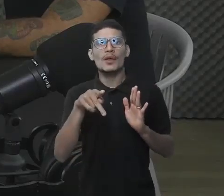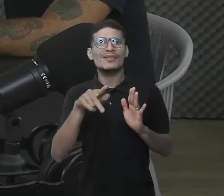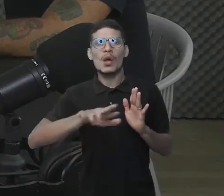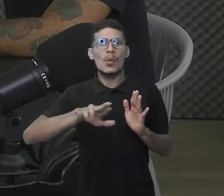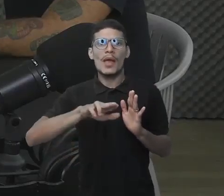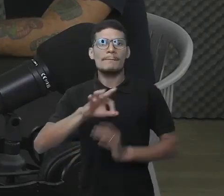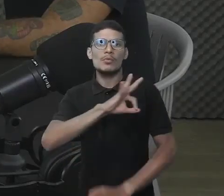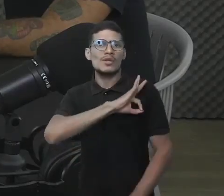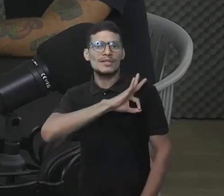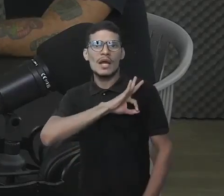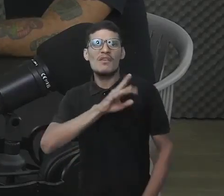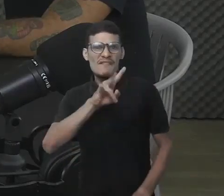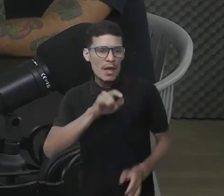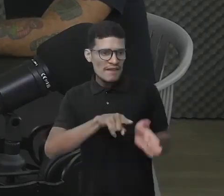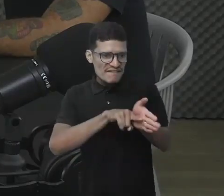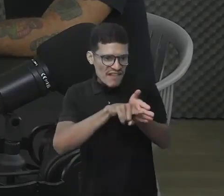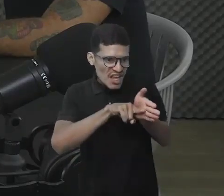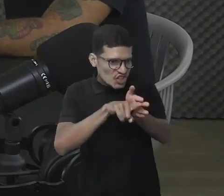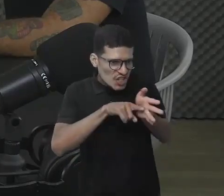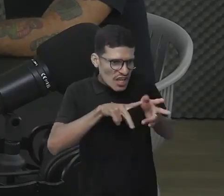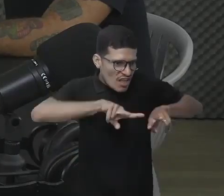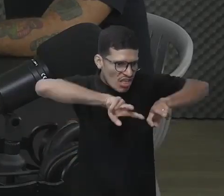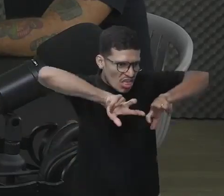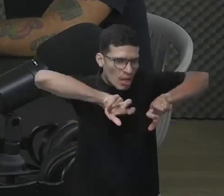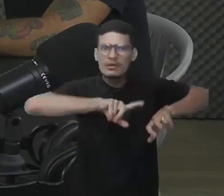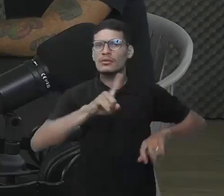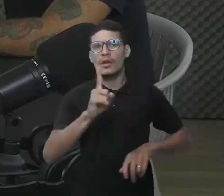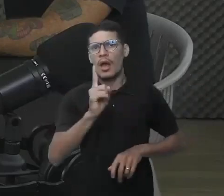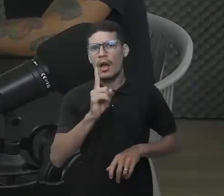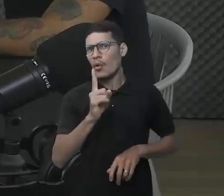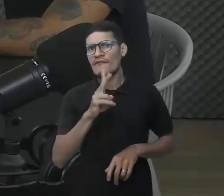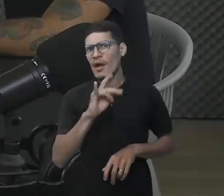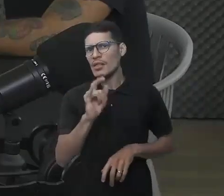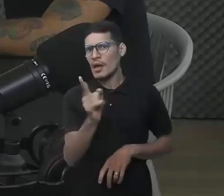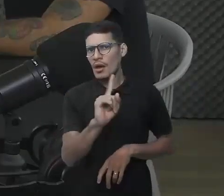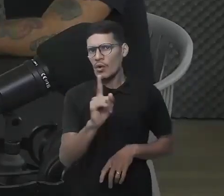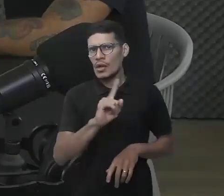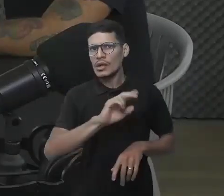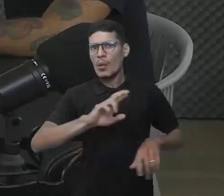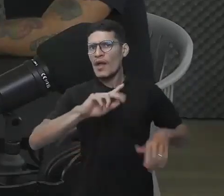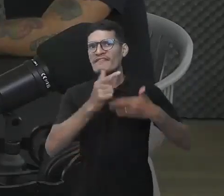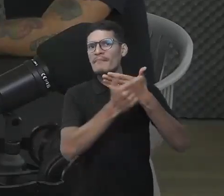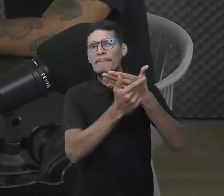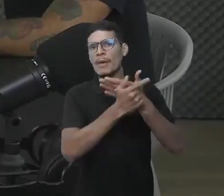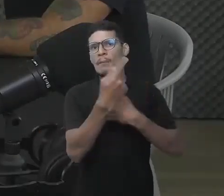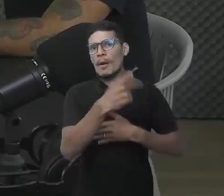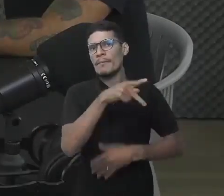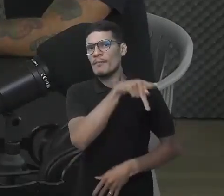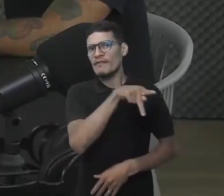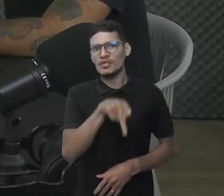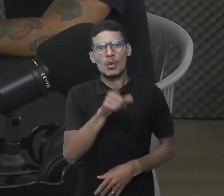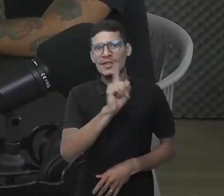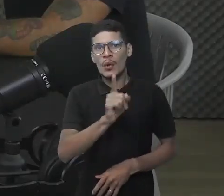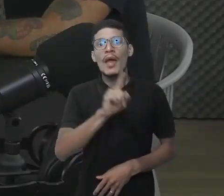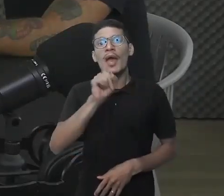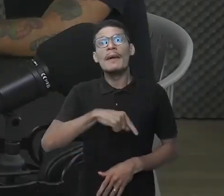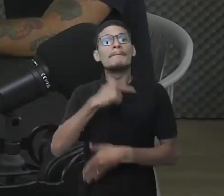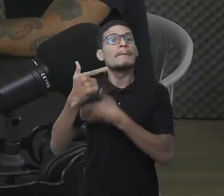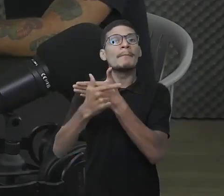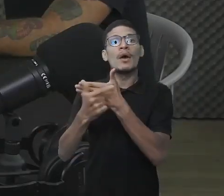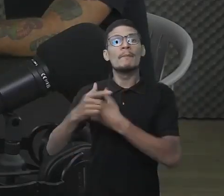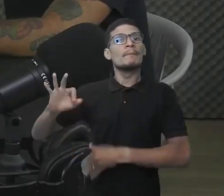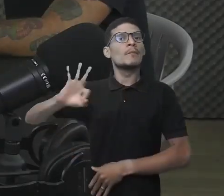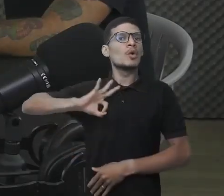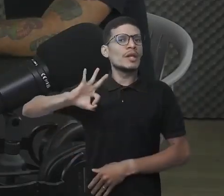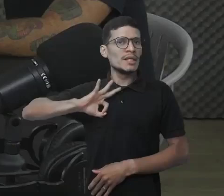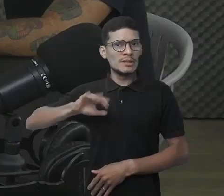então ele não vai investigar se houve a violência ou não, não é papel dele, é papel da polícia a investigação. E por isso